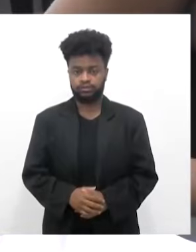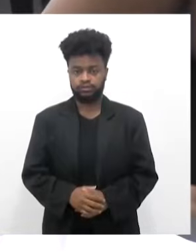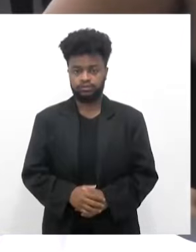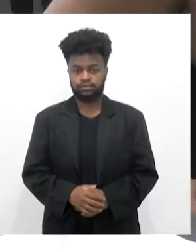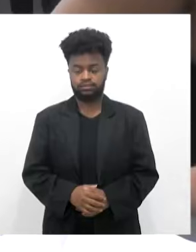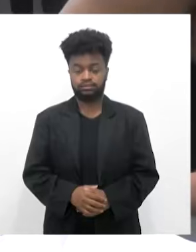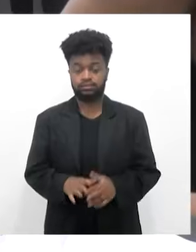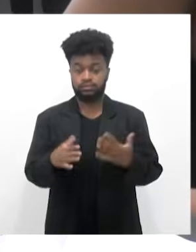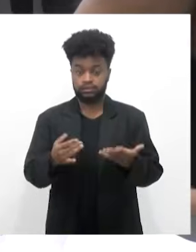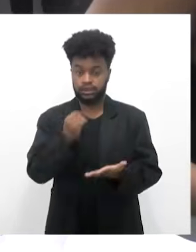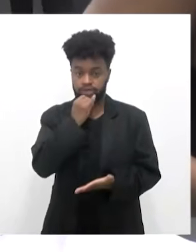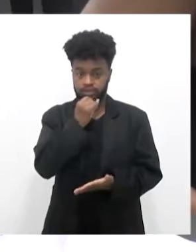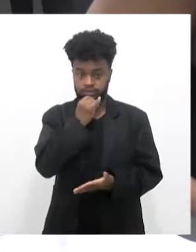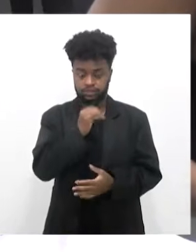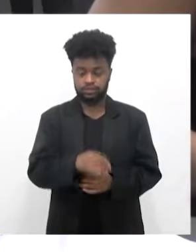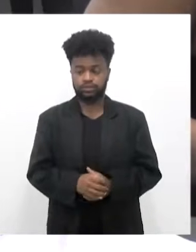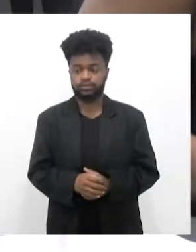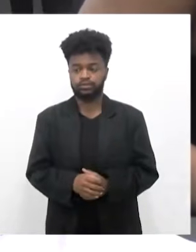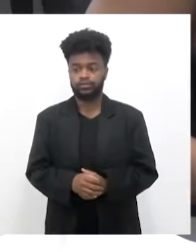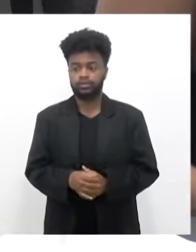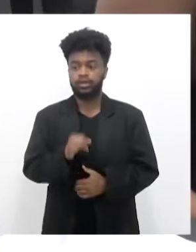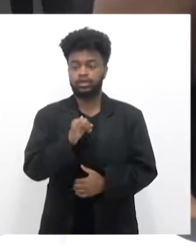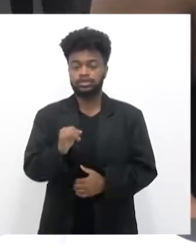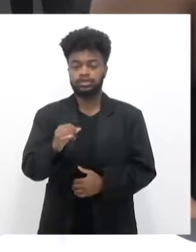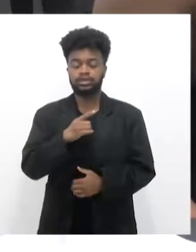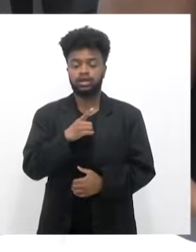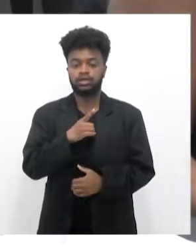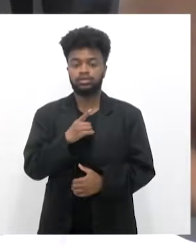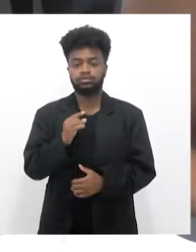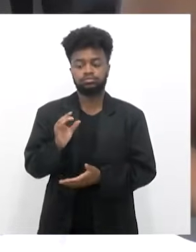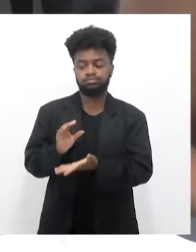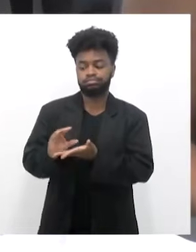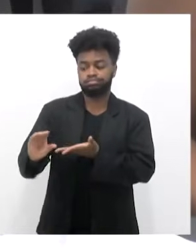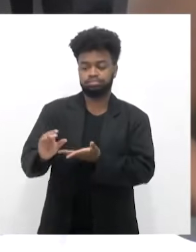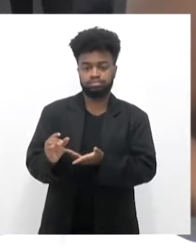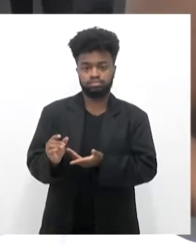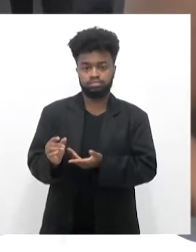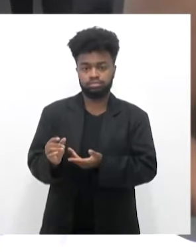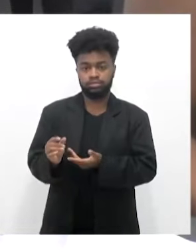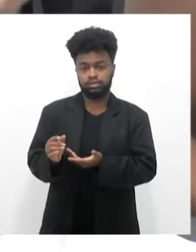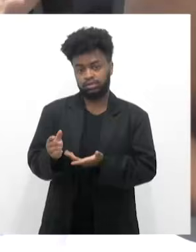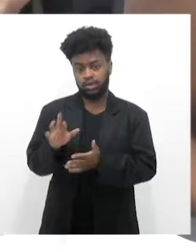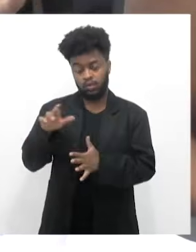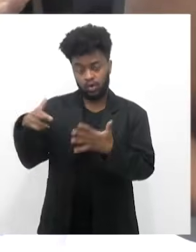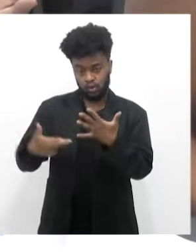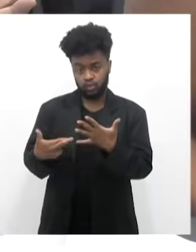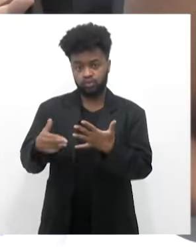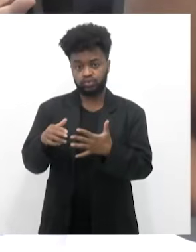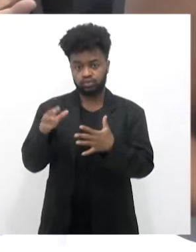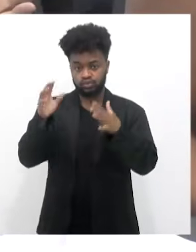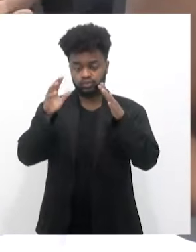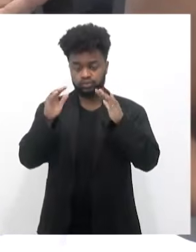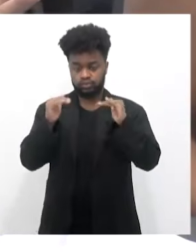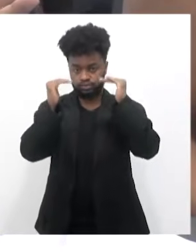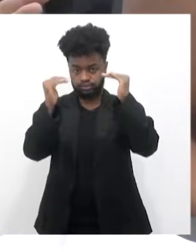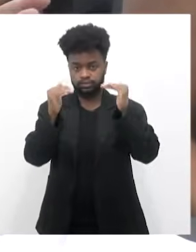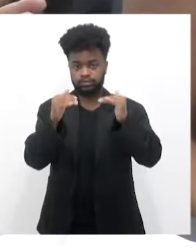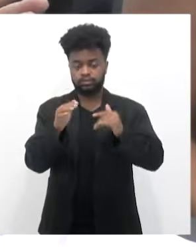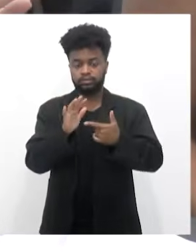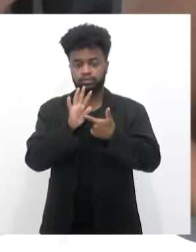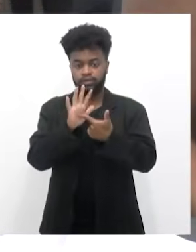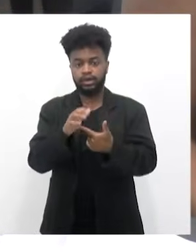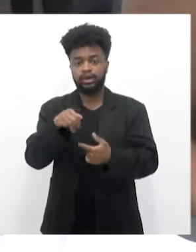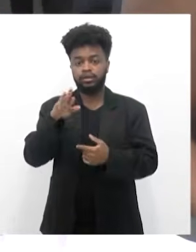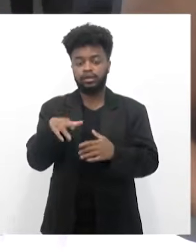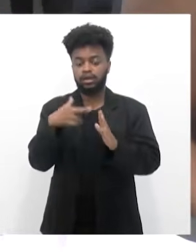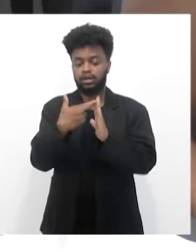Por exemplo, passa a ter um recurso ao Supremo. Vai sortear quem é o relator.